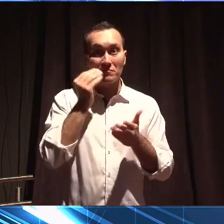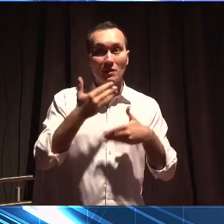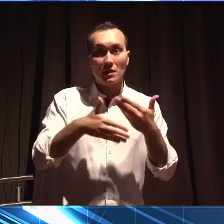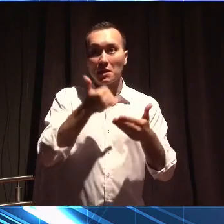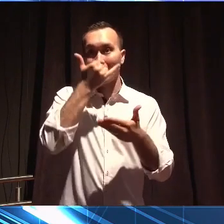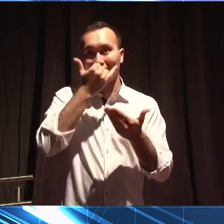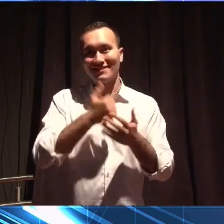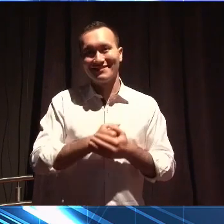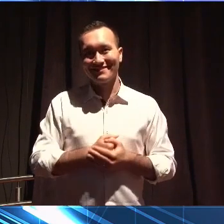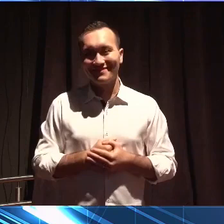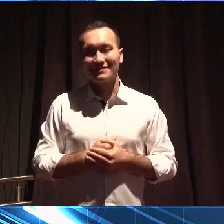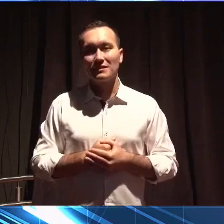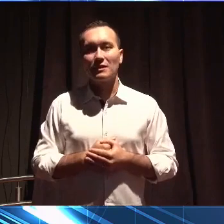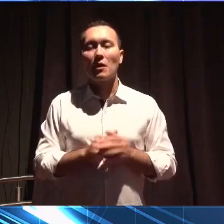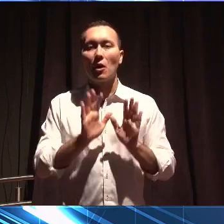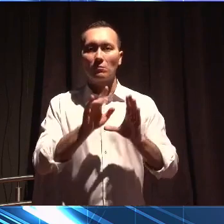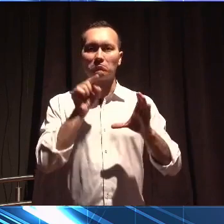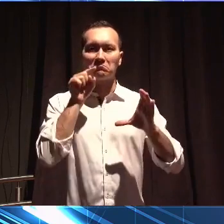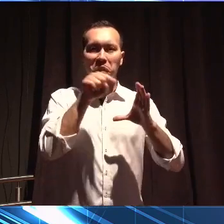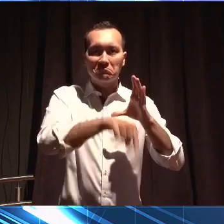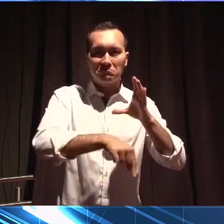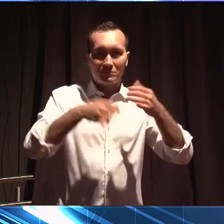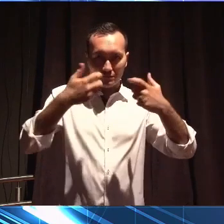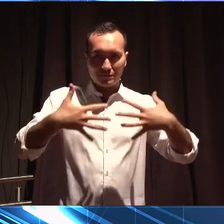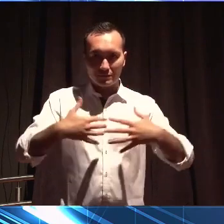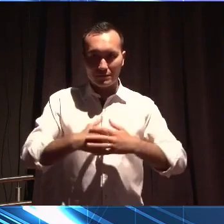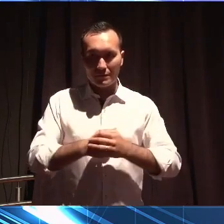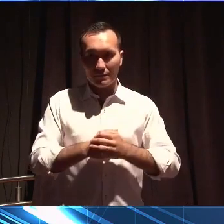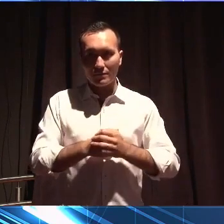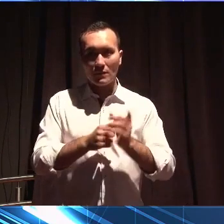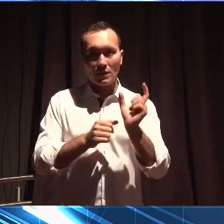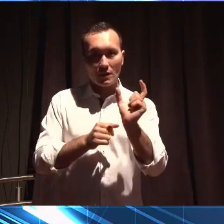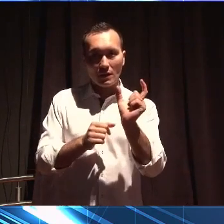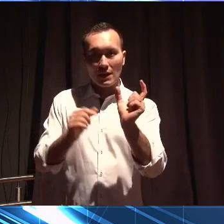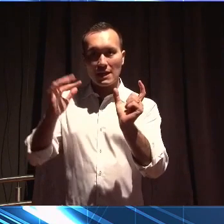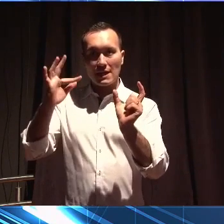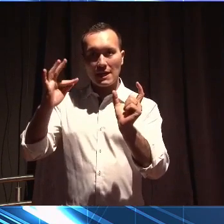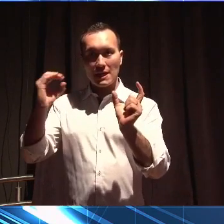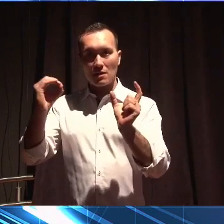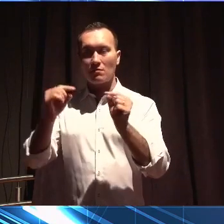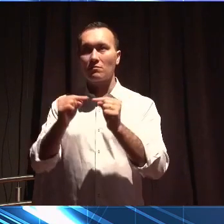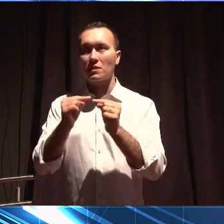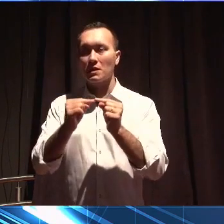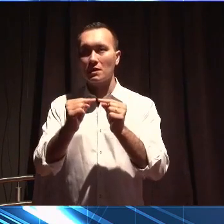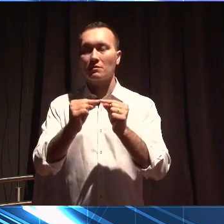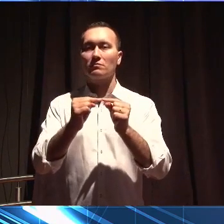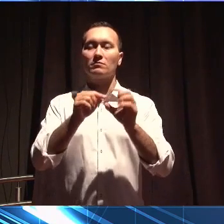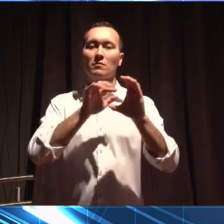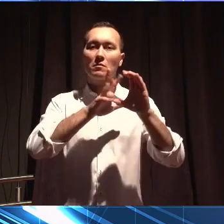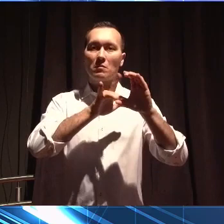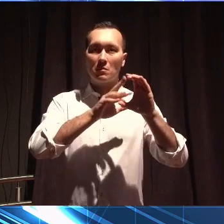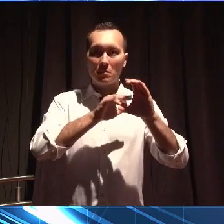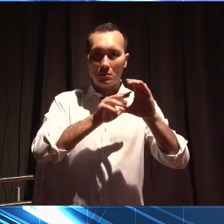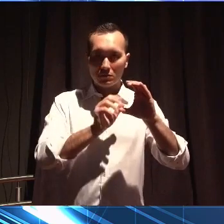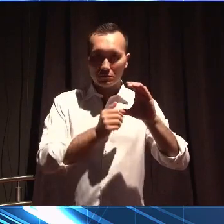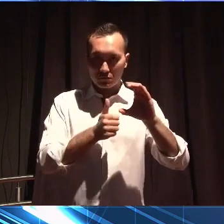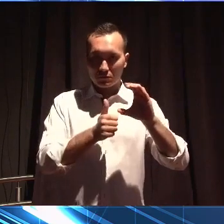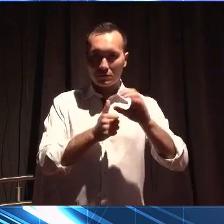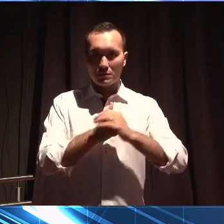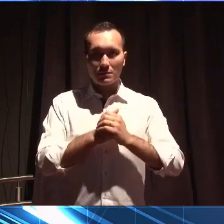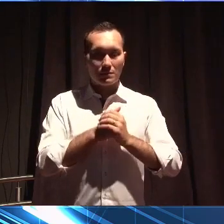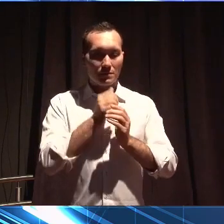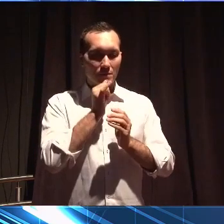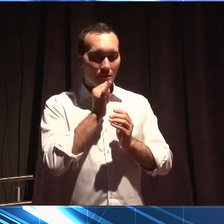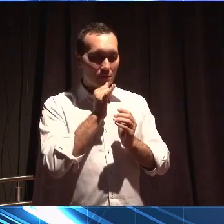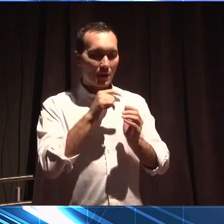então, mais profundamente do que FinOps tem a ver com código, né? Quando a gente passa de um modelo